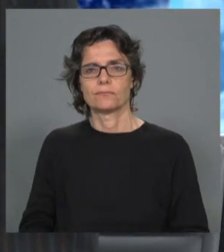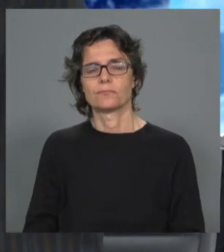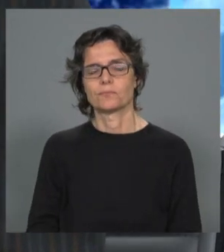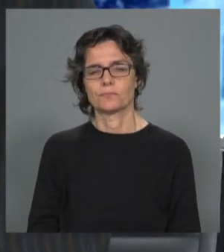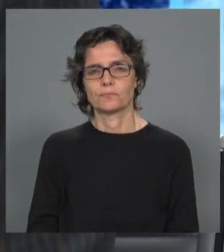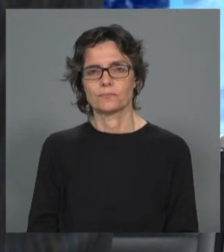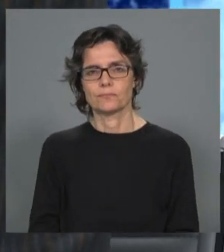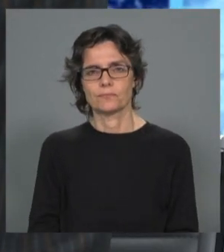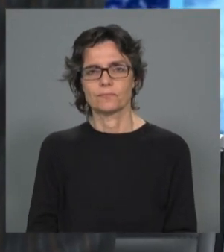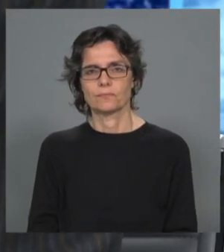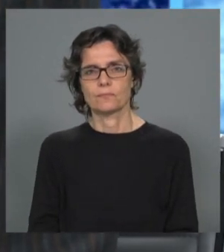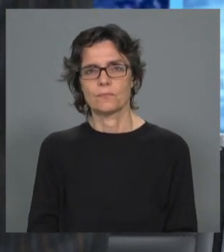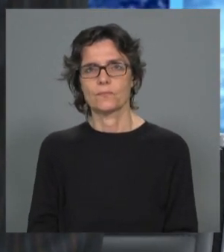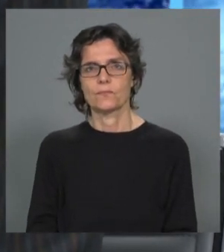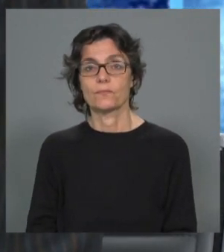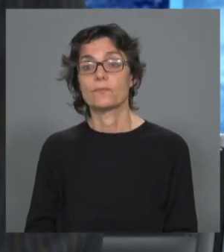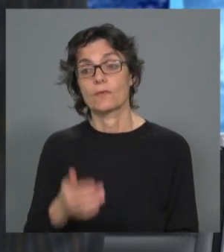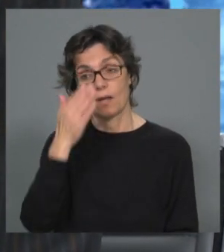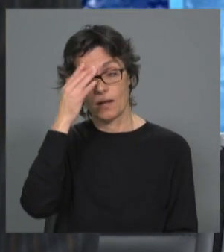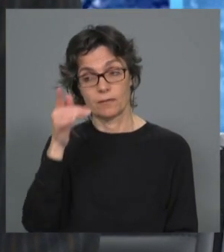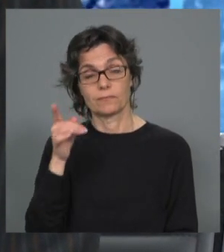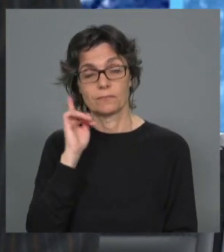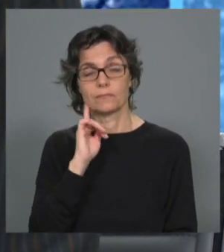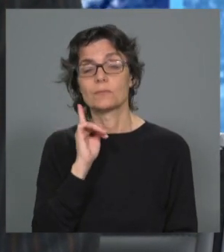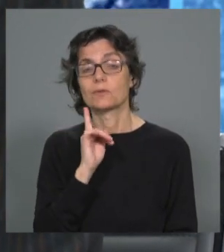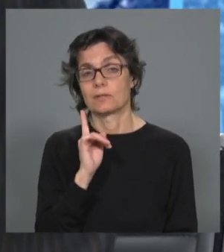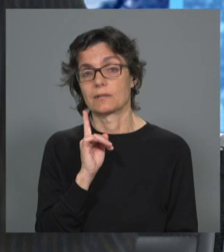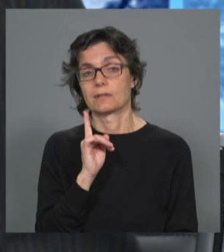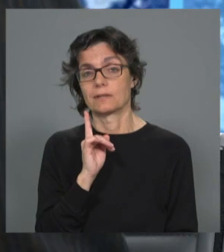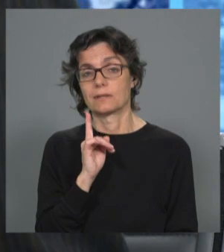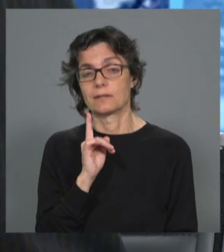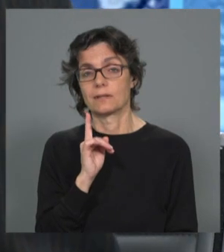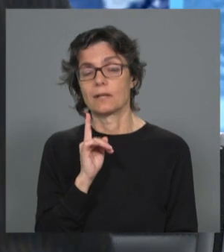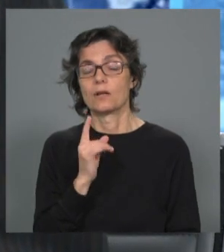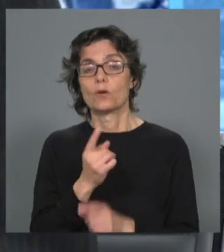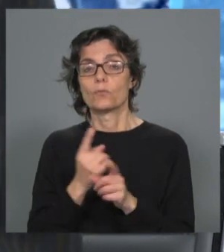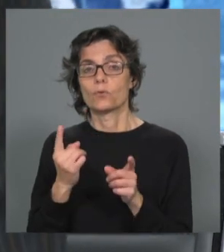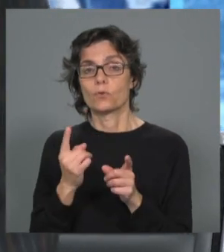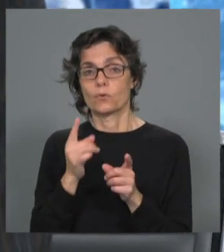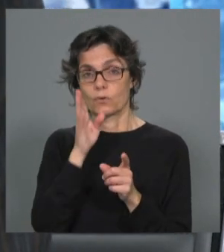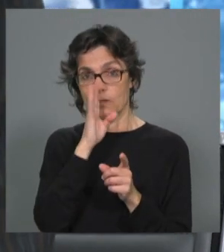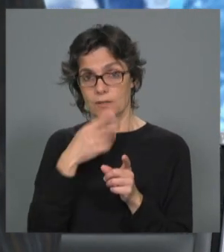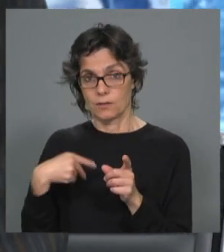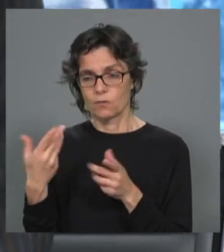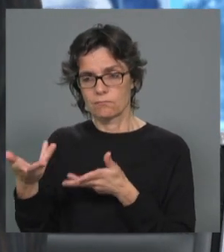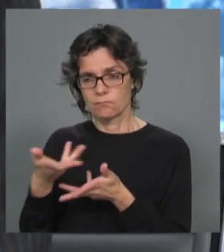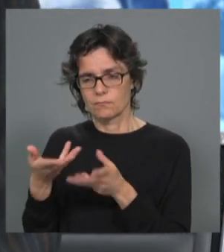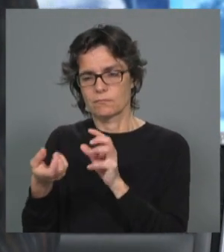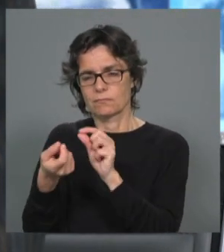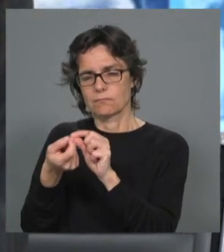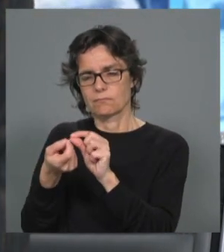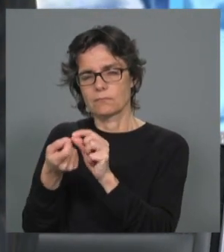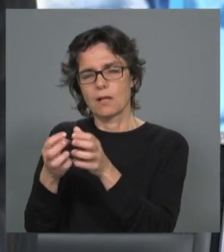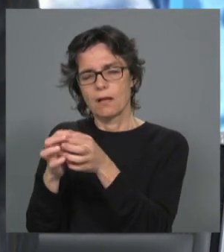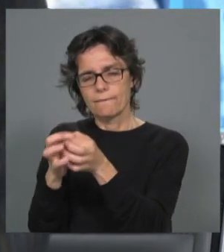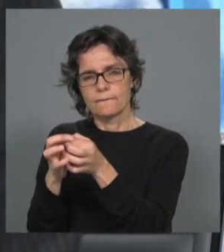isso. E eu acho que isto é importante, porque faz toda a diferença. A diferença de estarmos numa relação de proximidade empenhada,